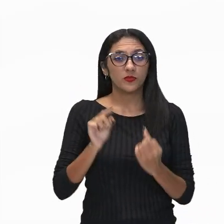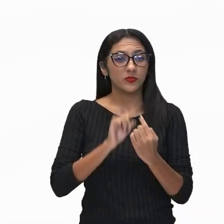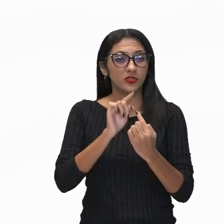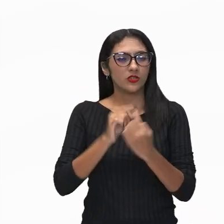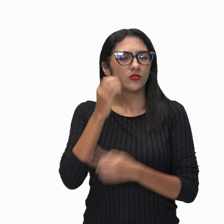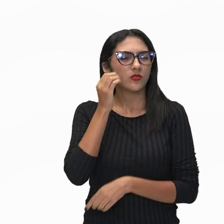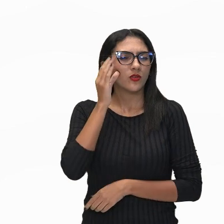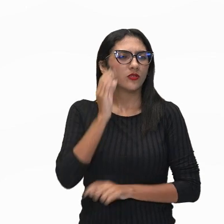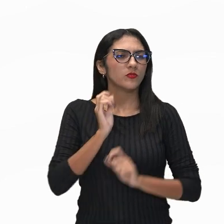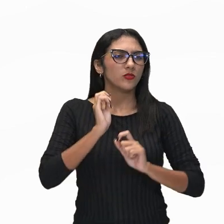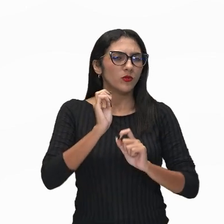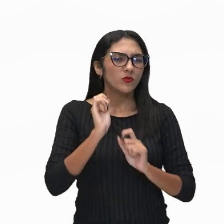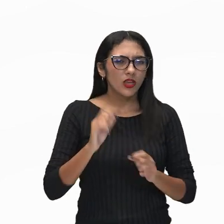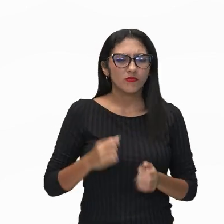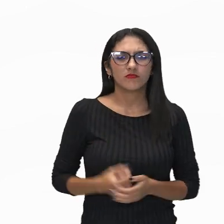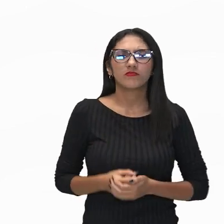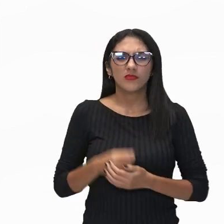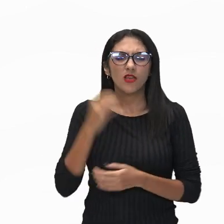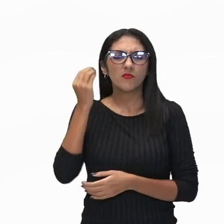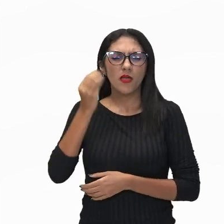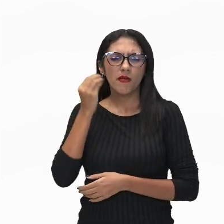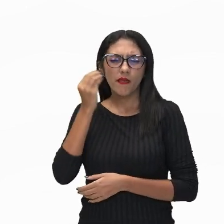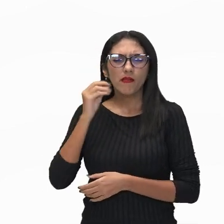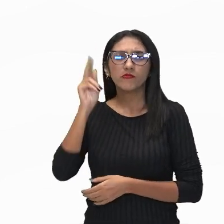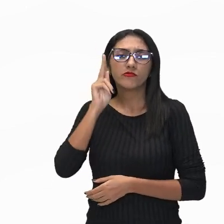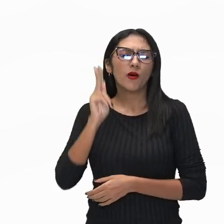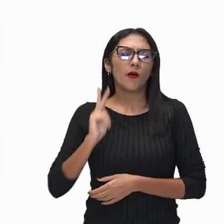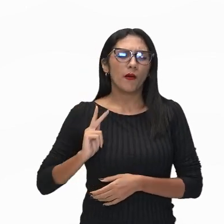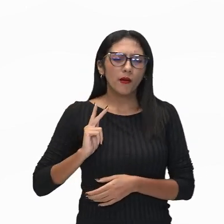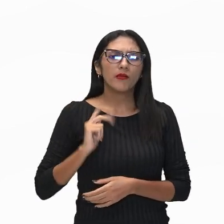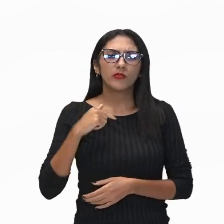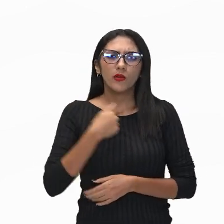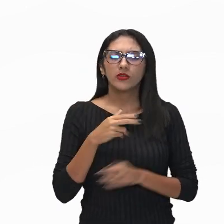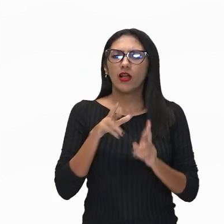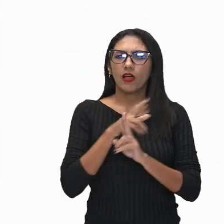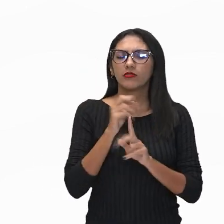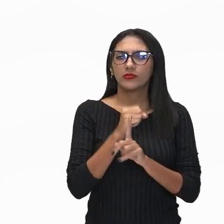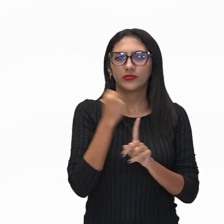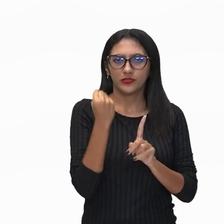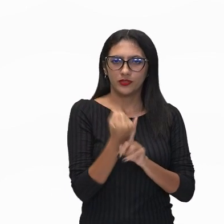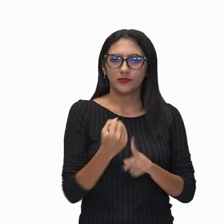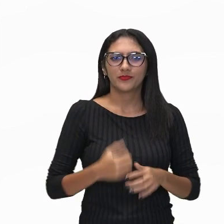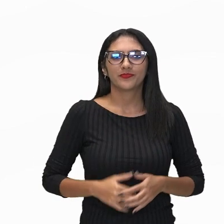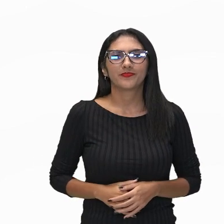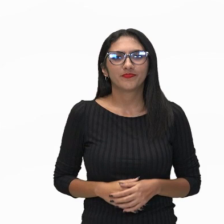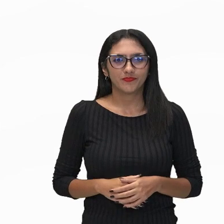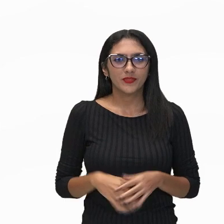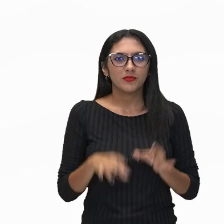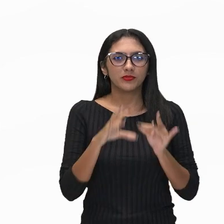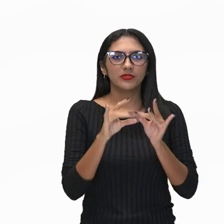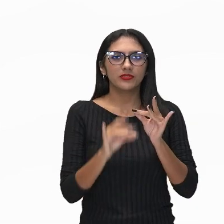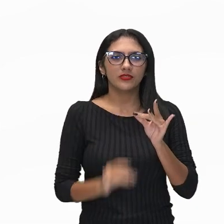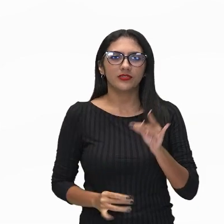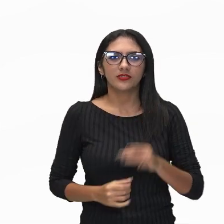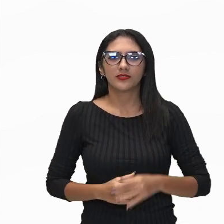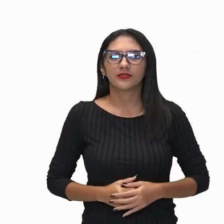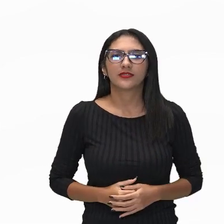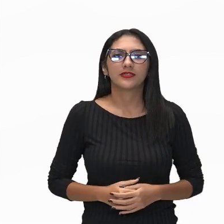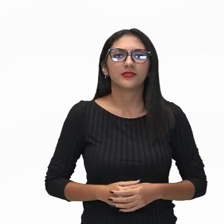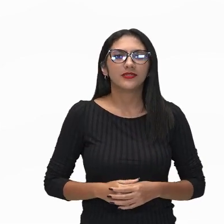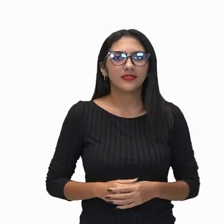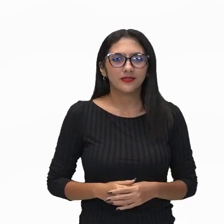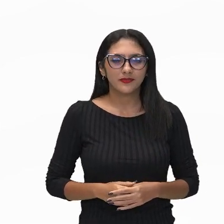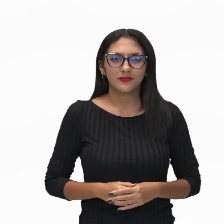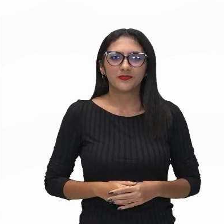é o resgate à minha dimensão social. E como detalhamento, nós temos